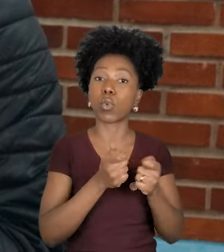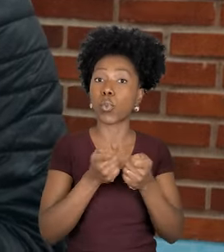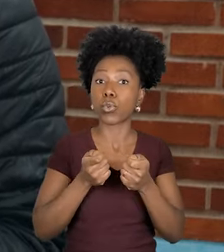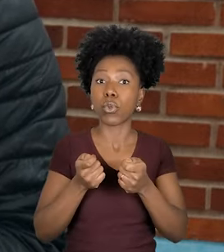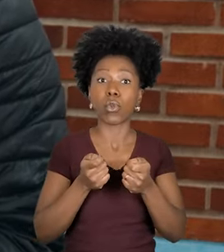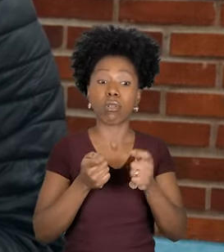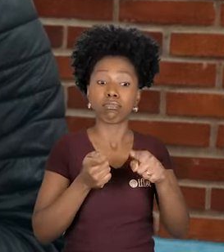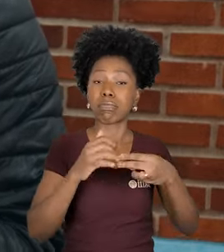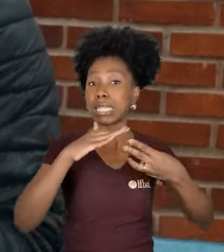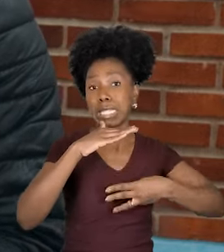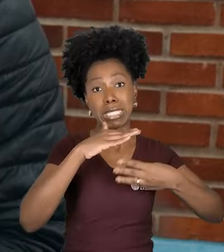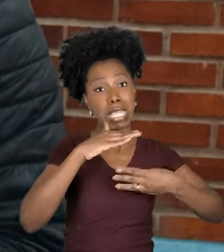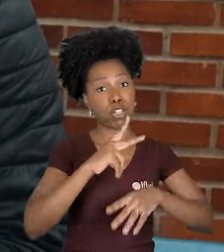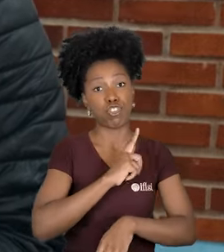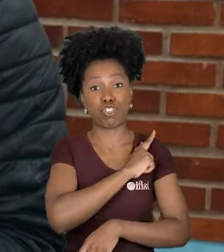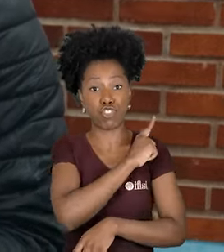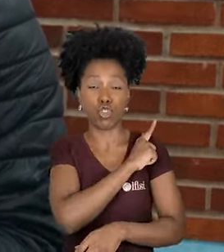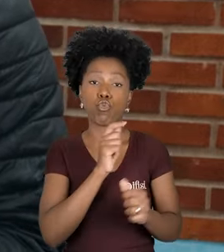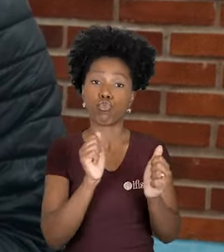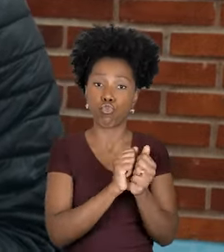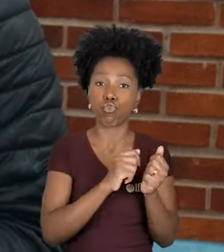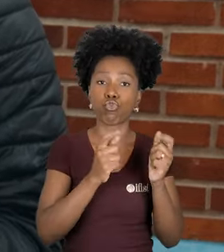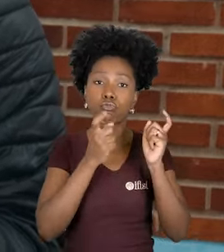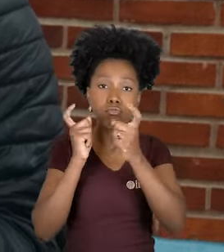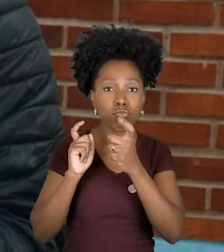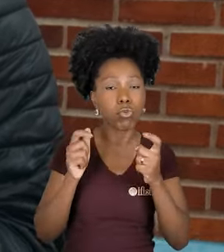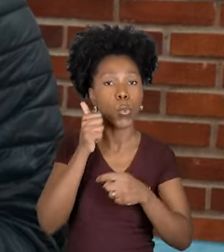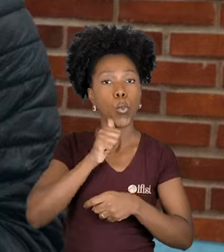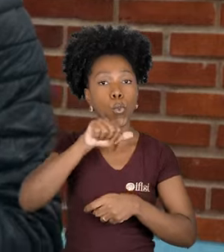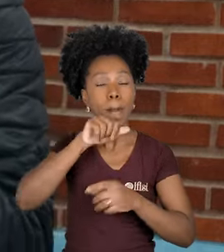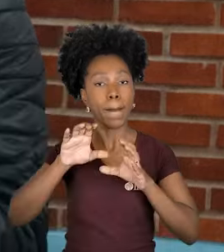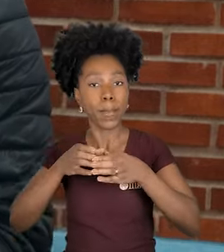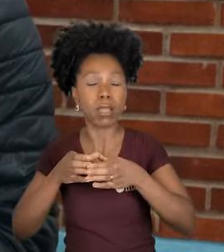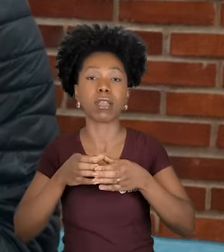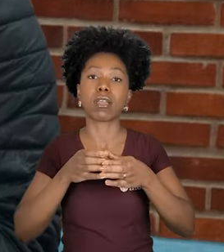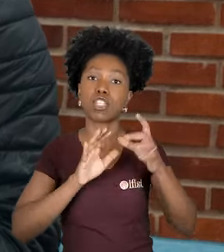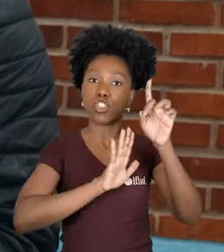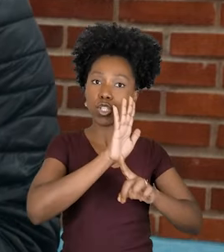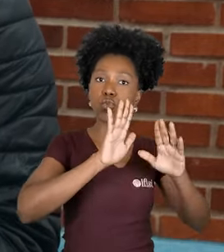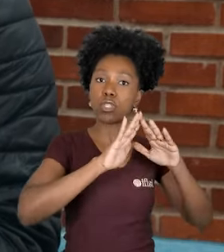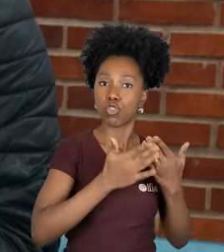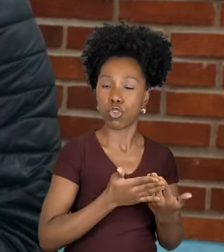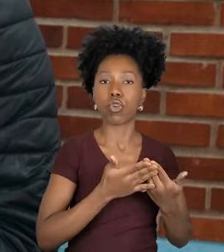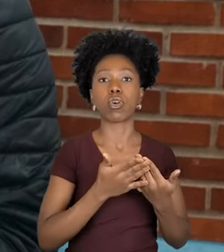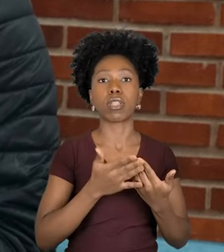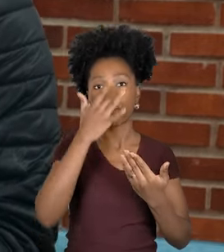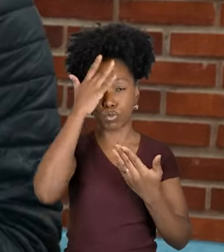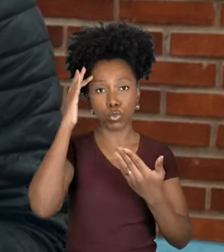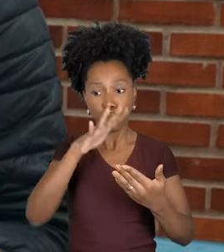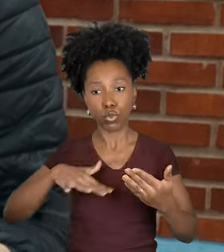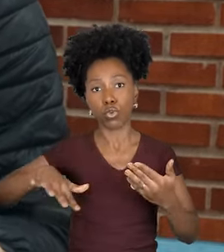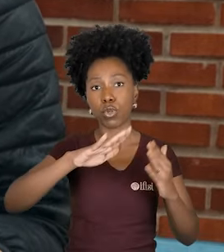totalmente do terceiro setor, com o Instituto Se Fosse Você, com as mães, com a direção da escola e com a comunidade do entorno do Luciano de